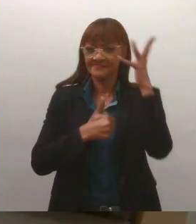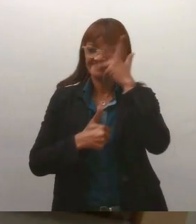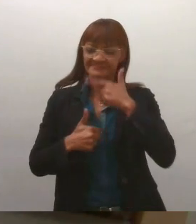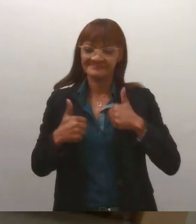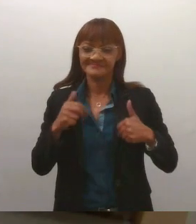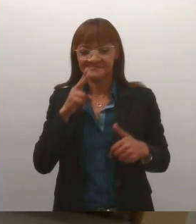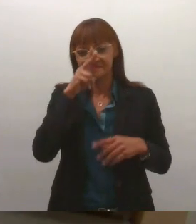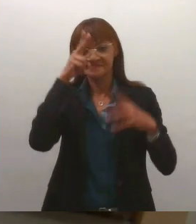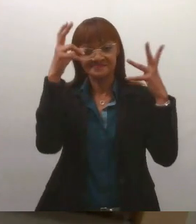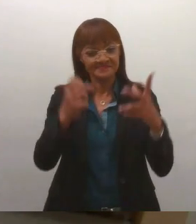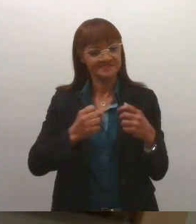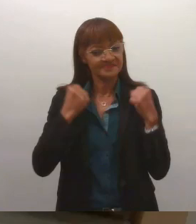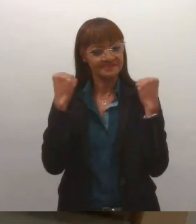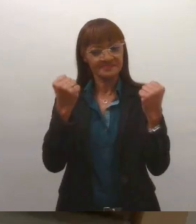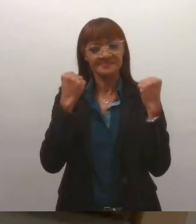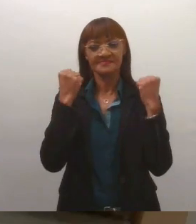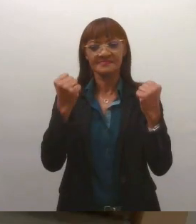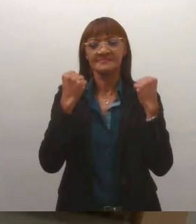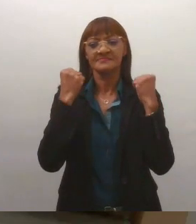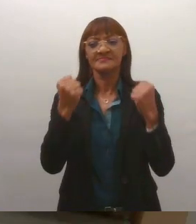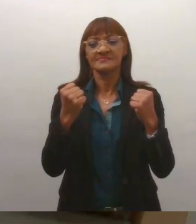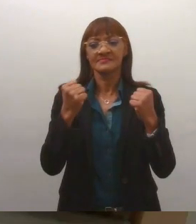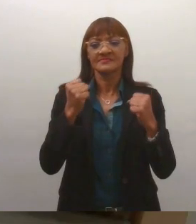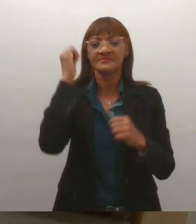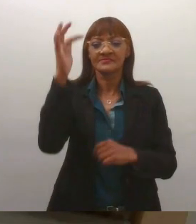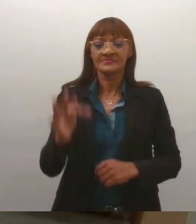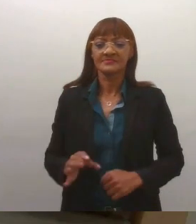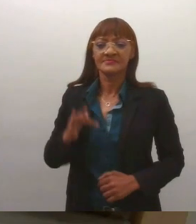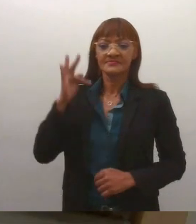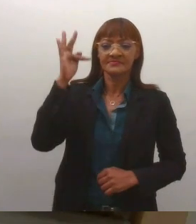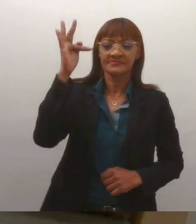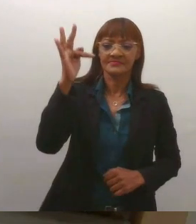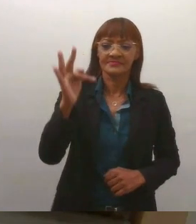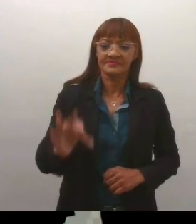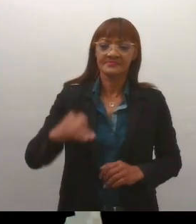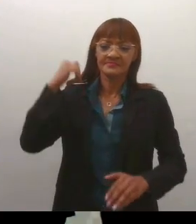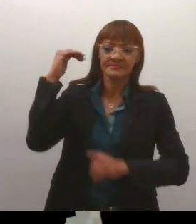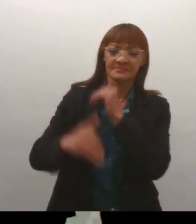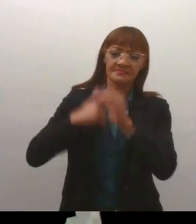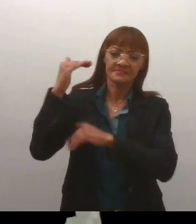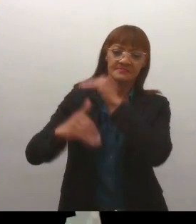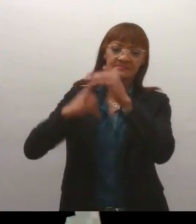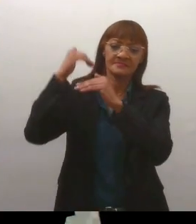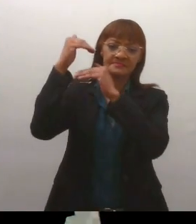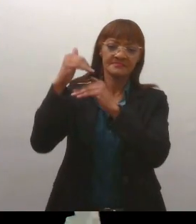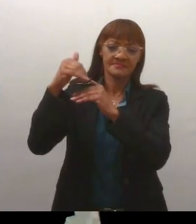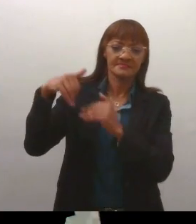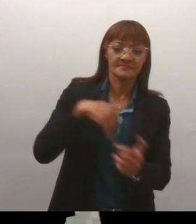Natureza, és bela, és forte, pátria do colosso, e o teu futuro espelha essa grandeza, terra adorada.